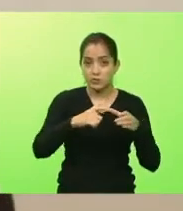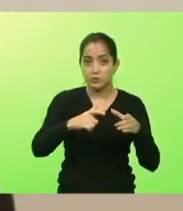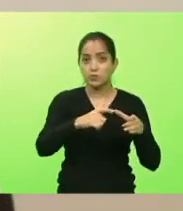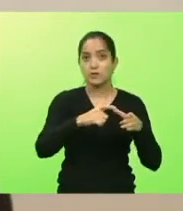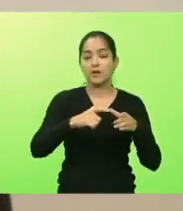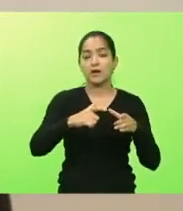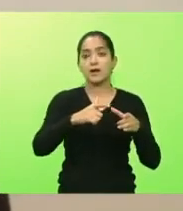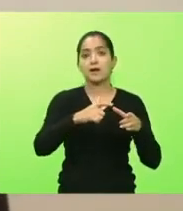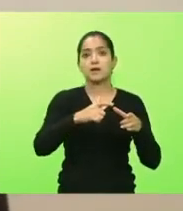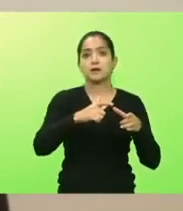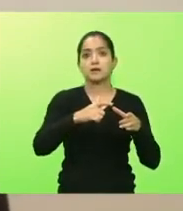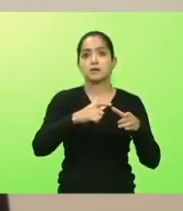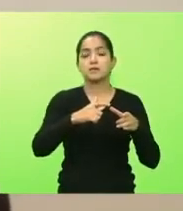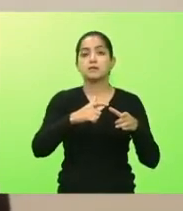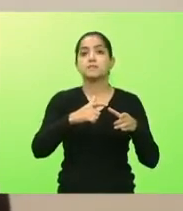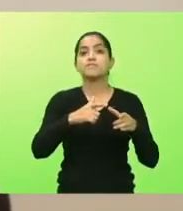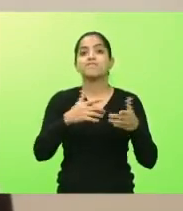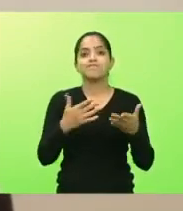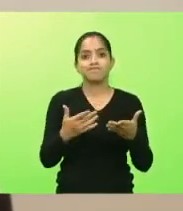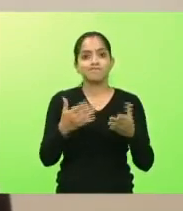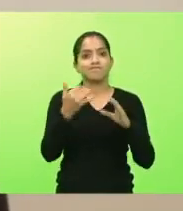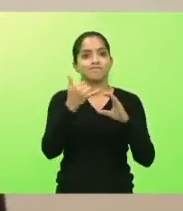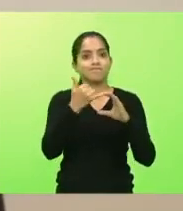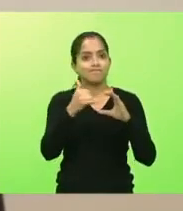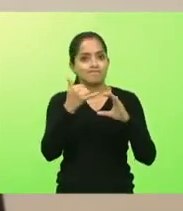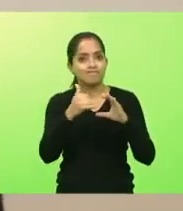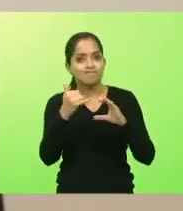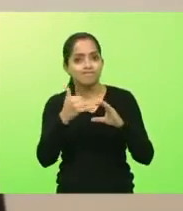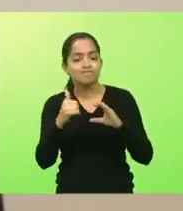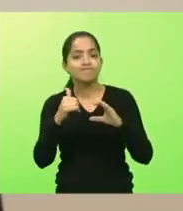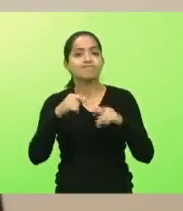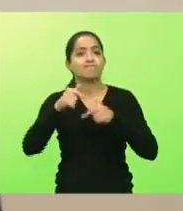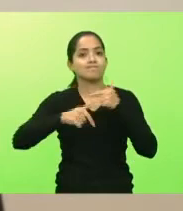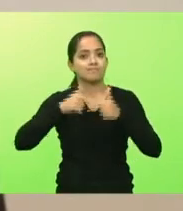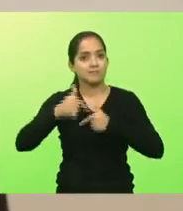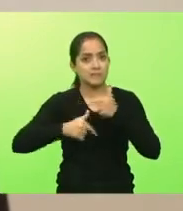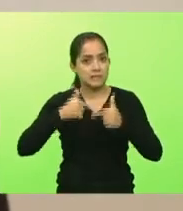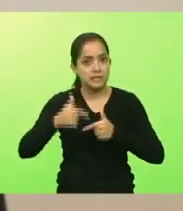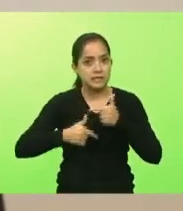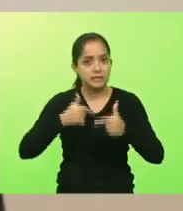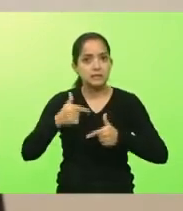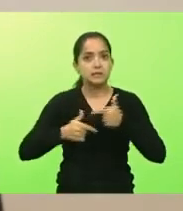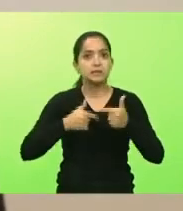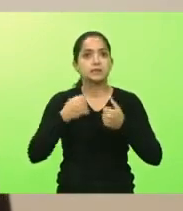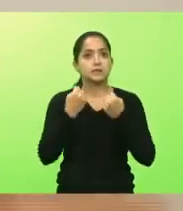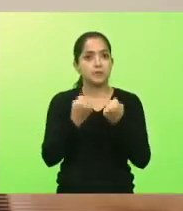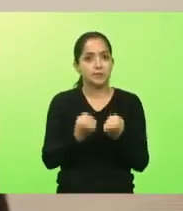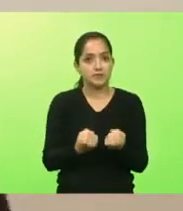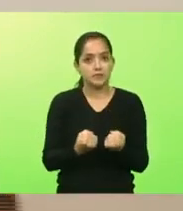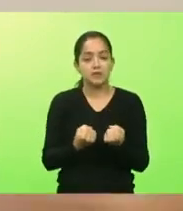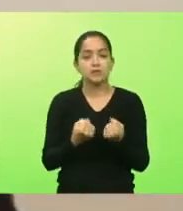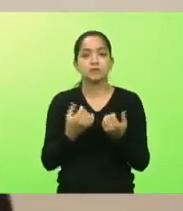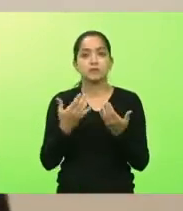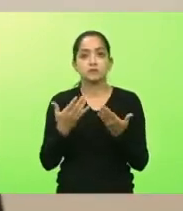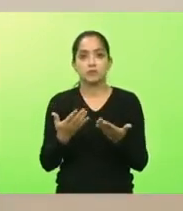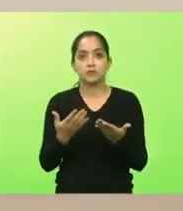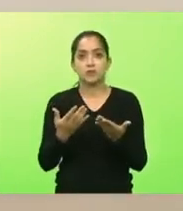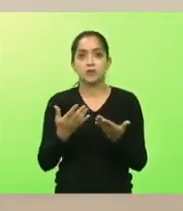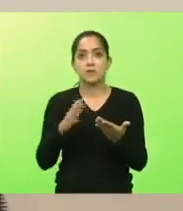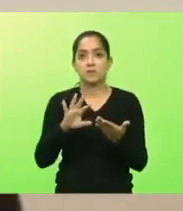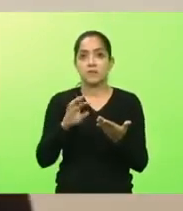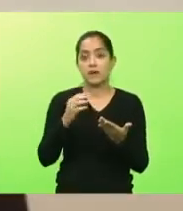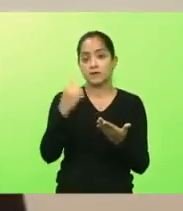as regionais da Celesc ficaram sobrecarregadas com o trabalho, mas venceram a demanda. Numa média de 48